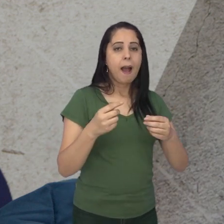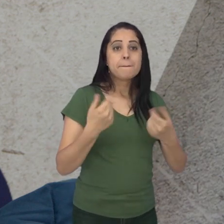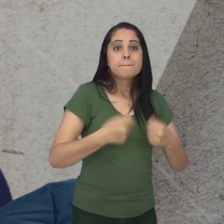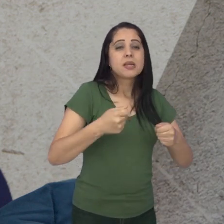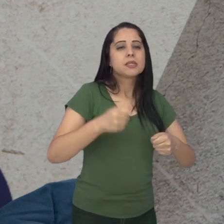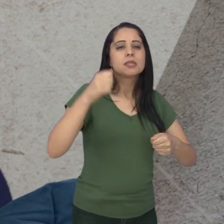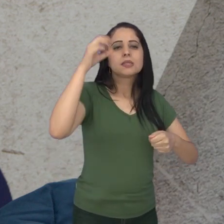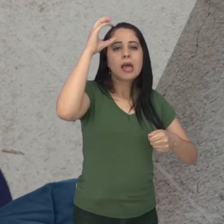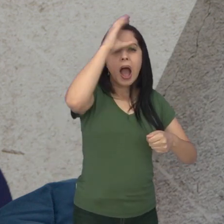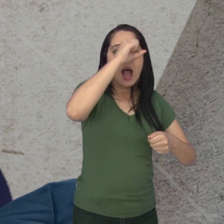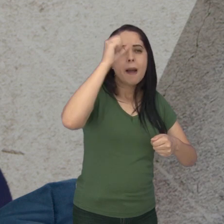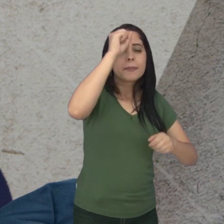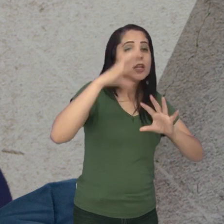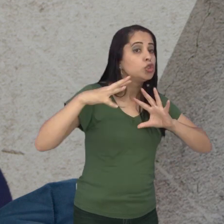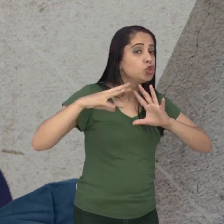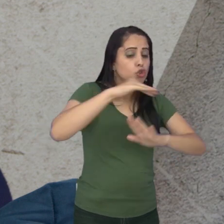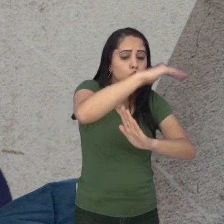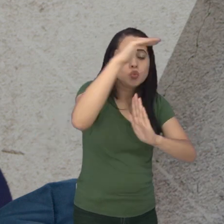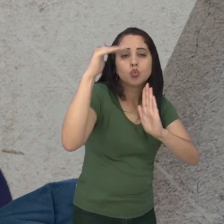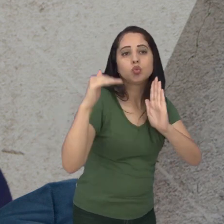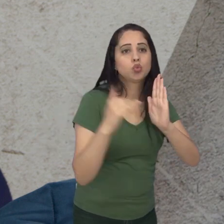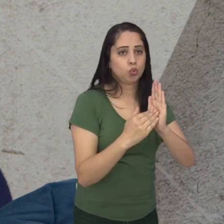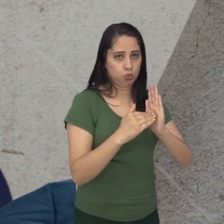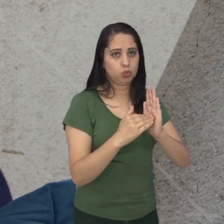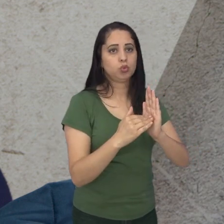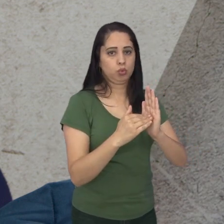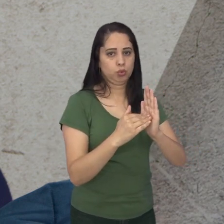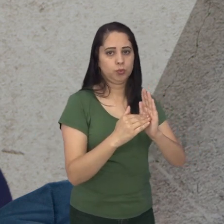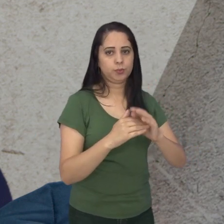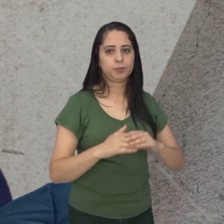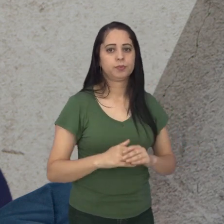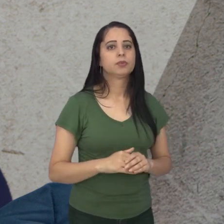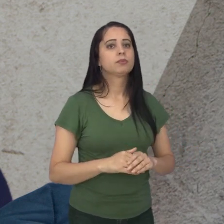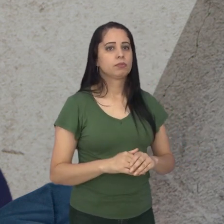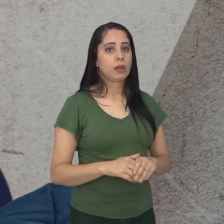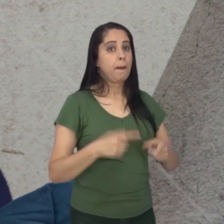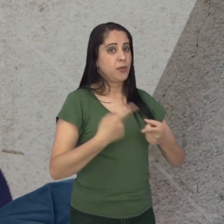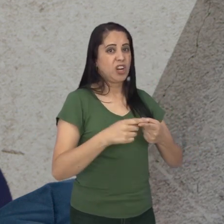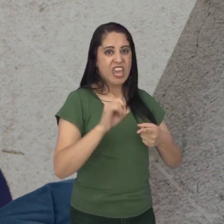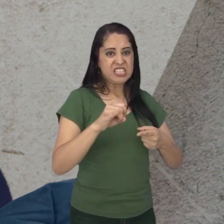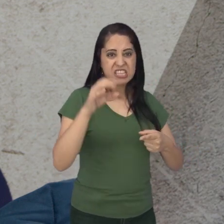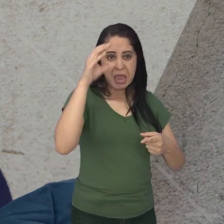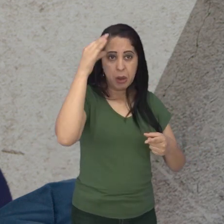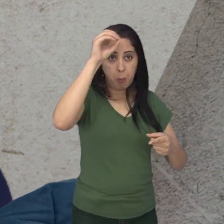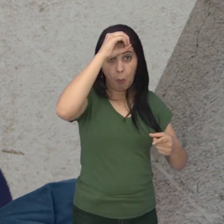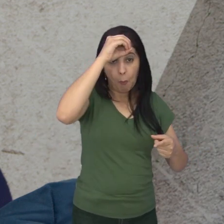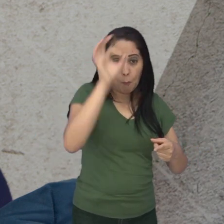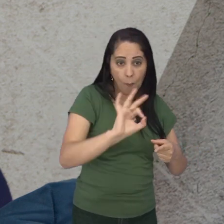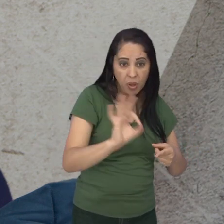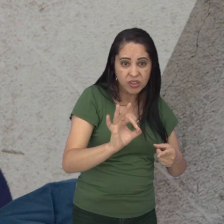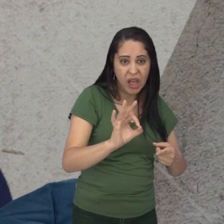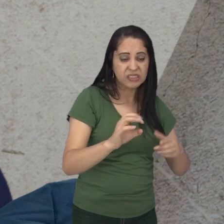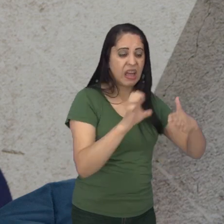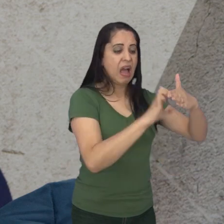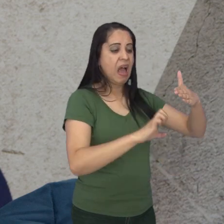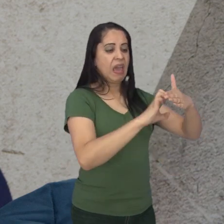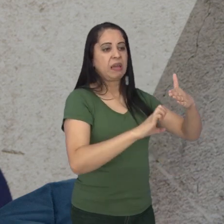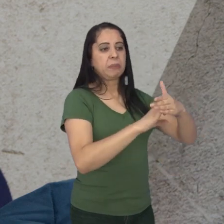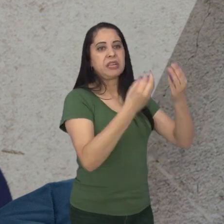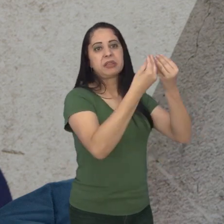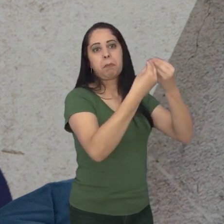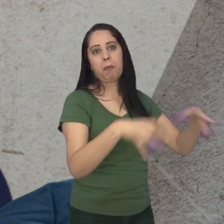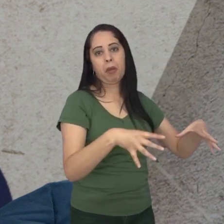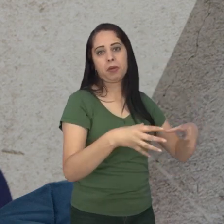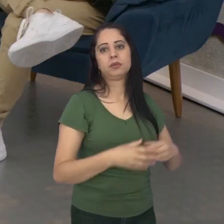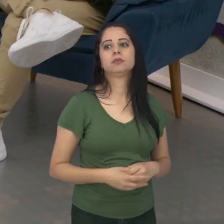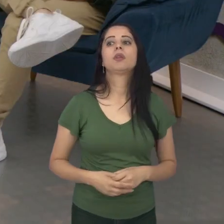gerenciando, né? Ele também vai ter que aplicar os conhecimentos empresariais para que essa empresa seja uma empresa de sucesso. Então,